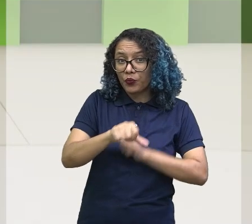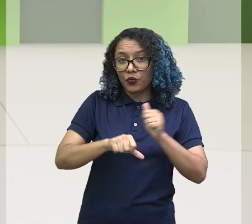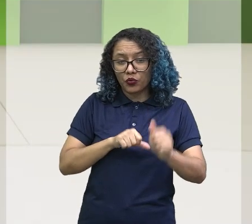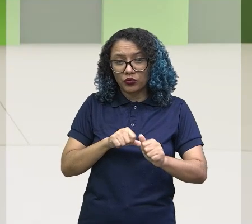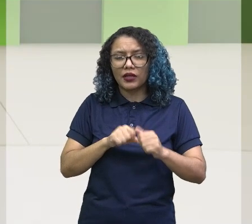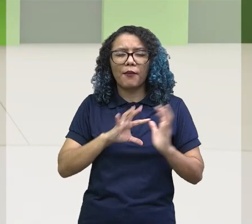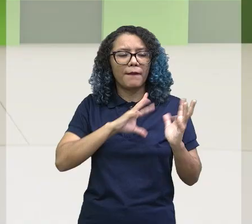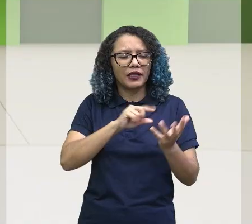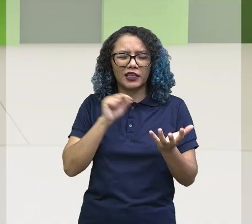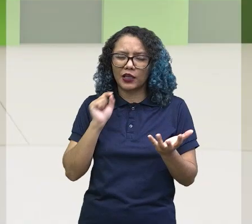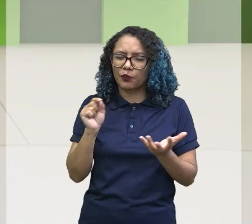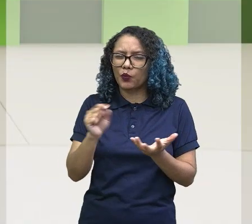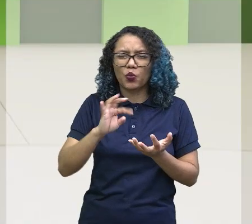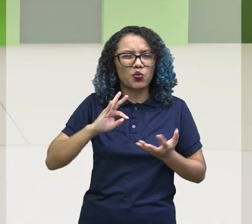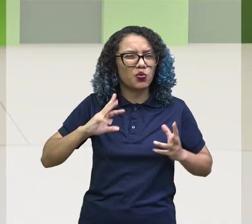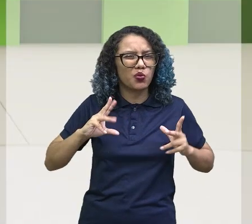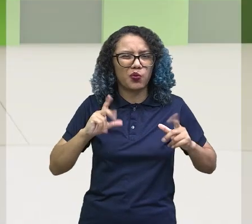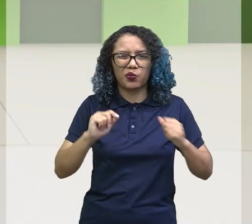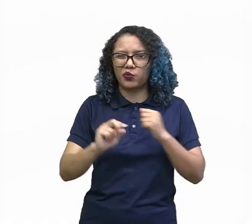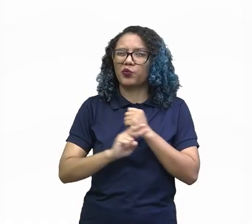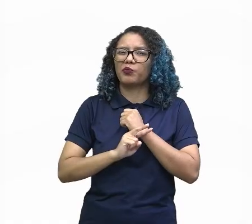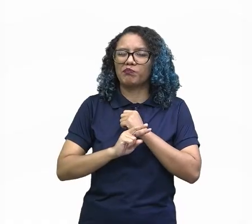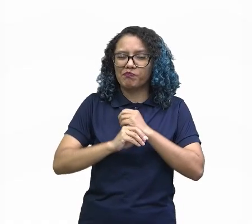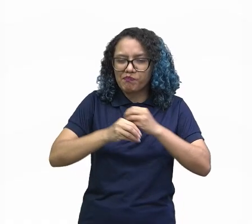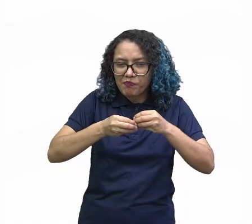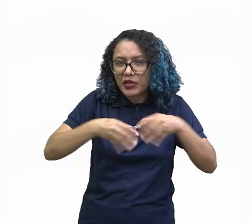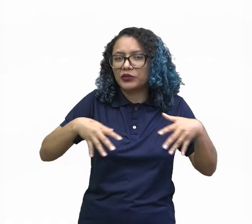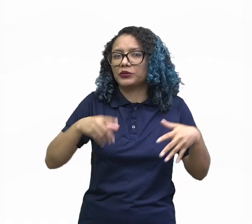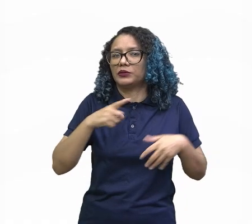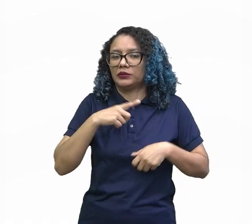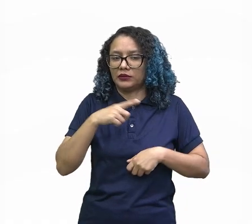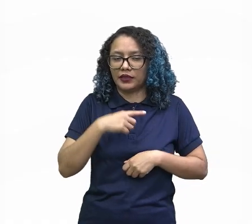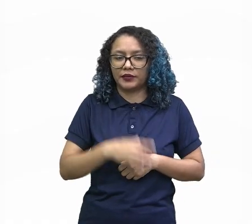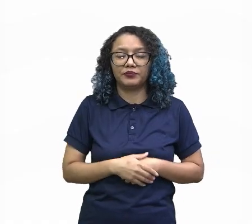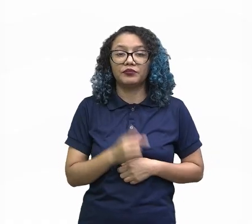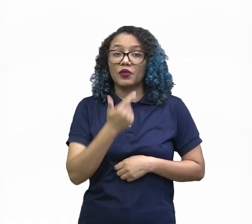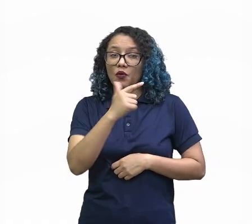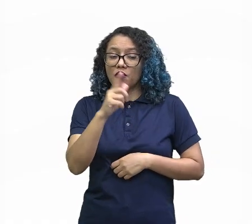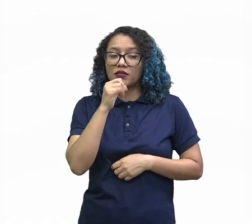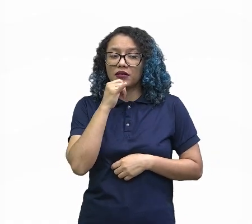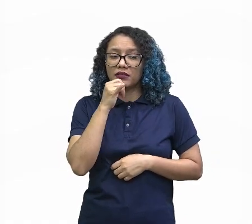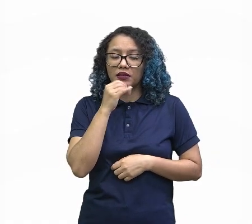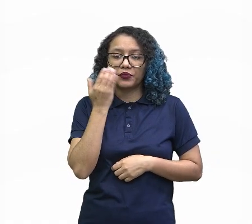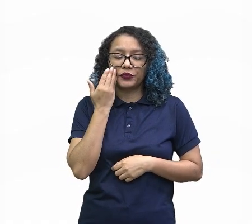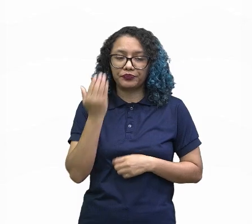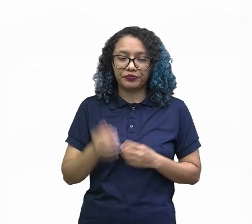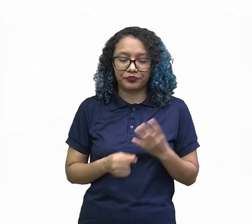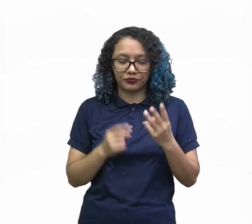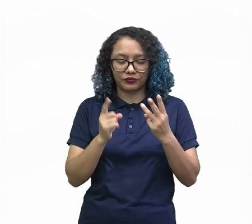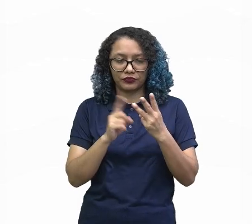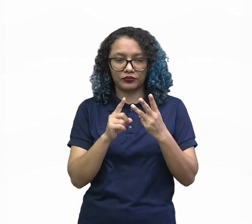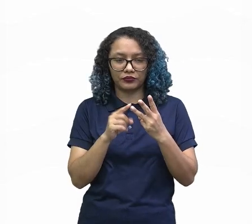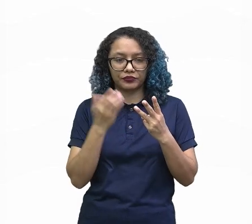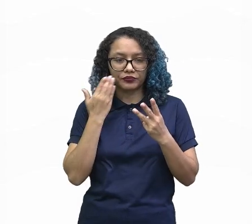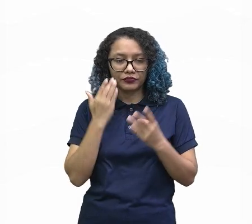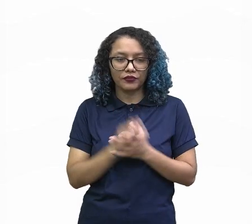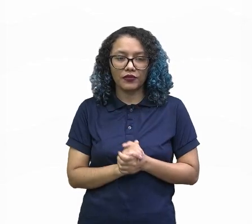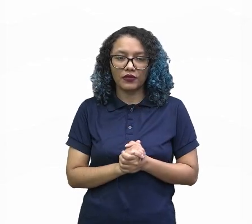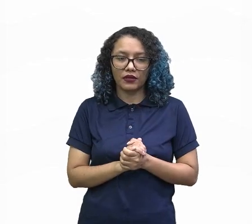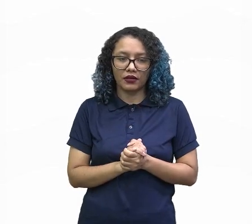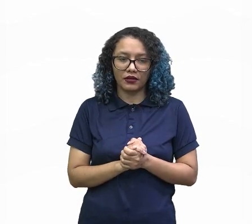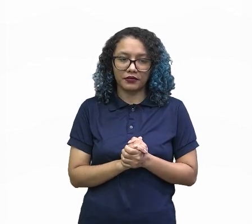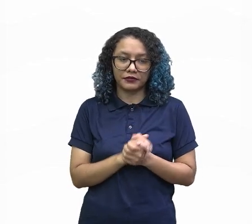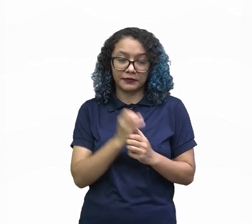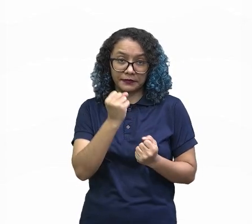inteiro sofre aí com essas situações. Vamos ver outro exemplo lá de atividades humanas. Veículos e queima